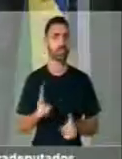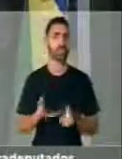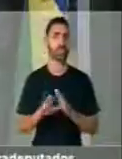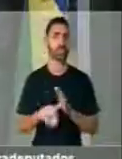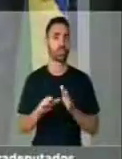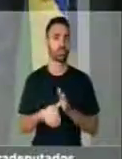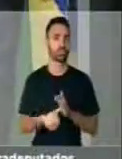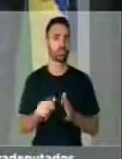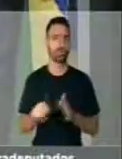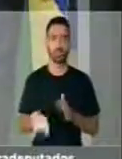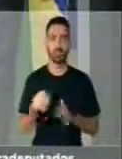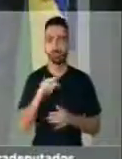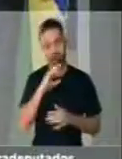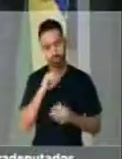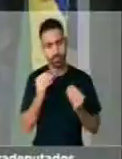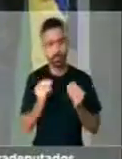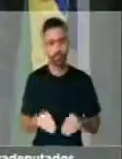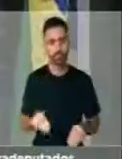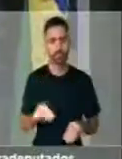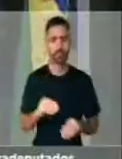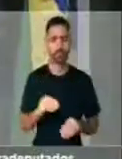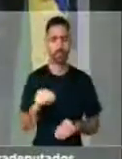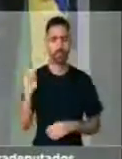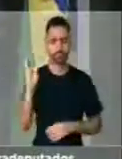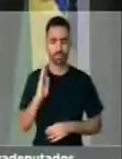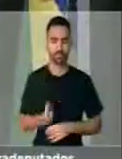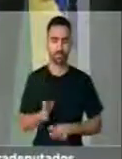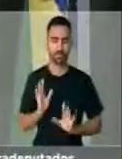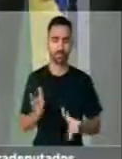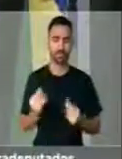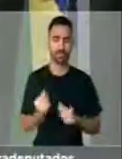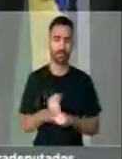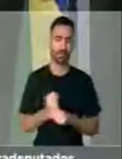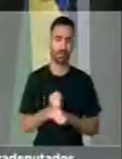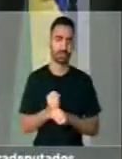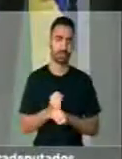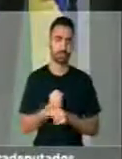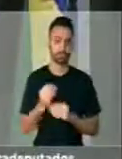grande mal que assola o Brasil há muitos e muitos anos. Muito obrigado, senhor presidente. Obrigado.